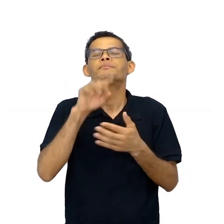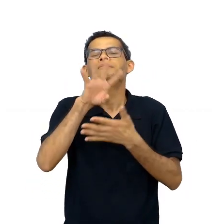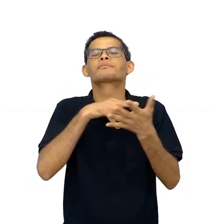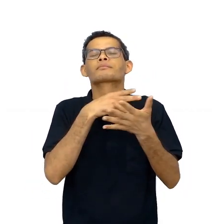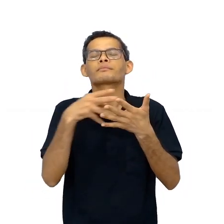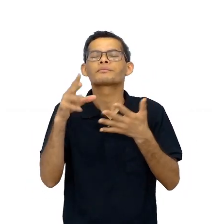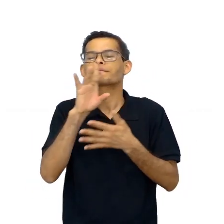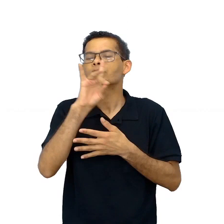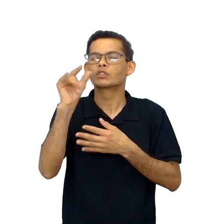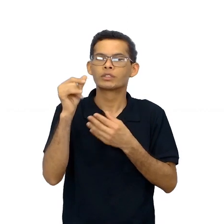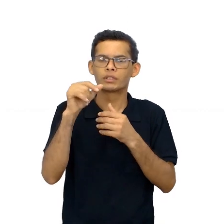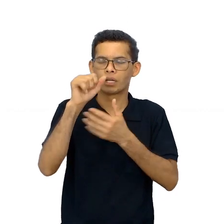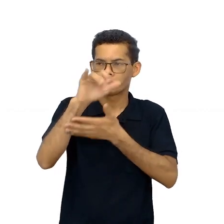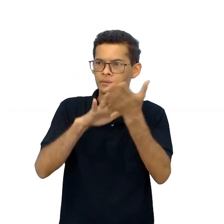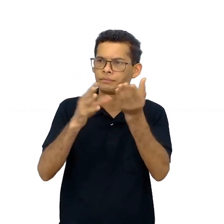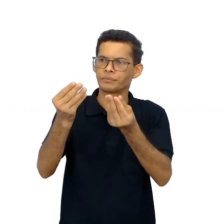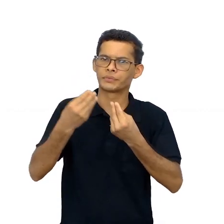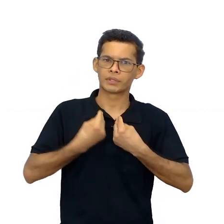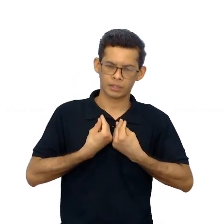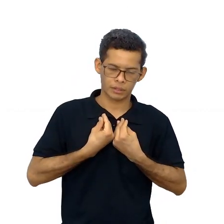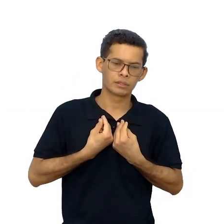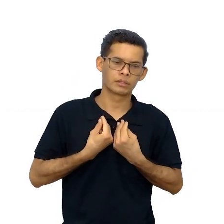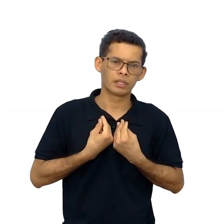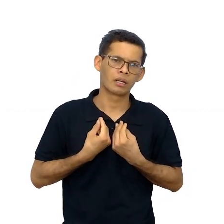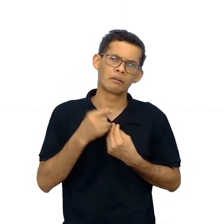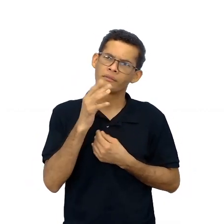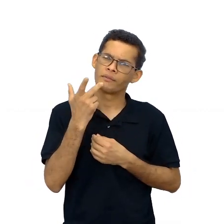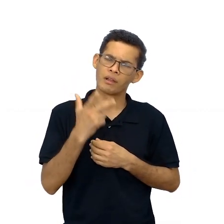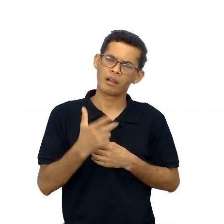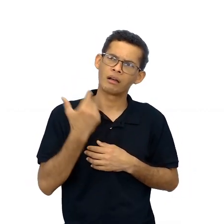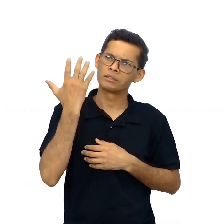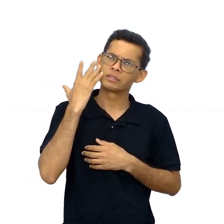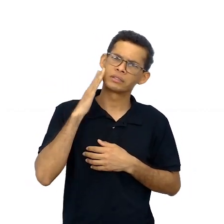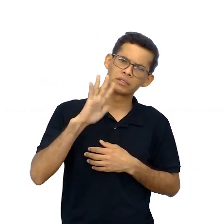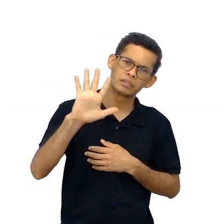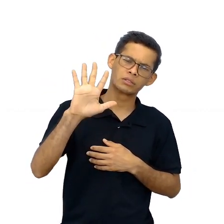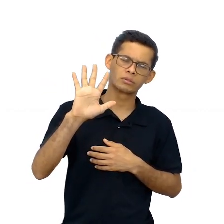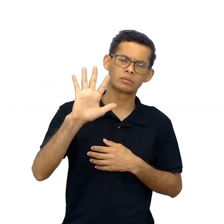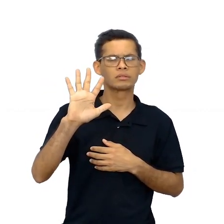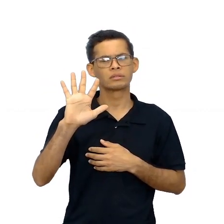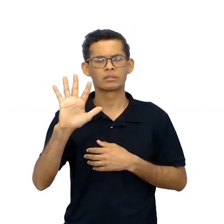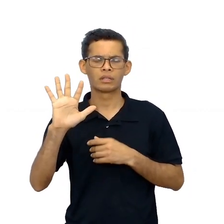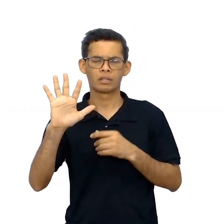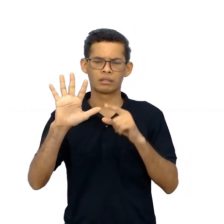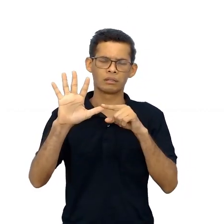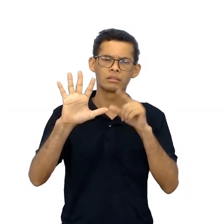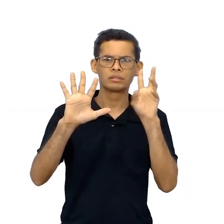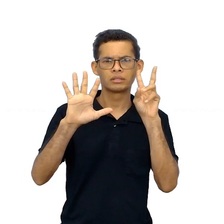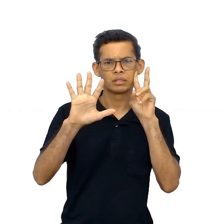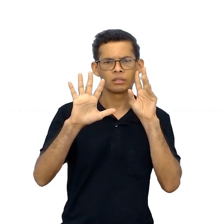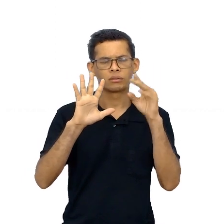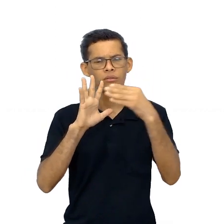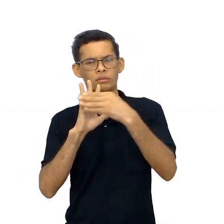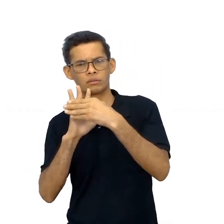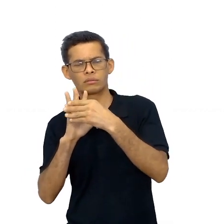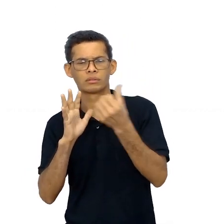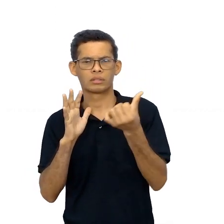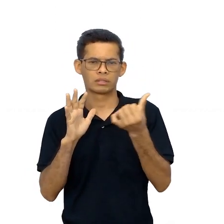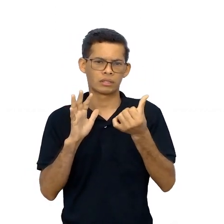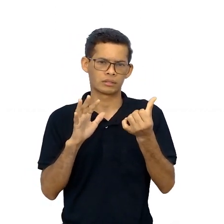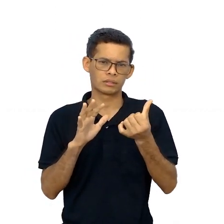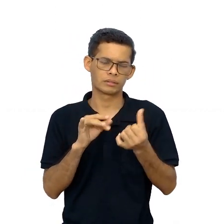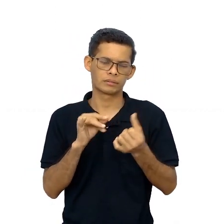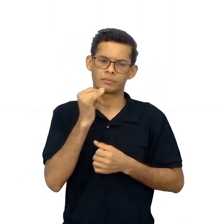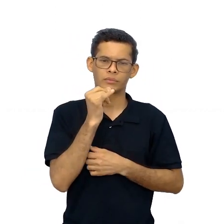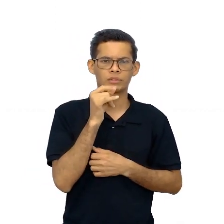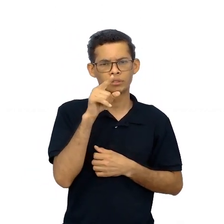de entrega, né? Eu sei, Rosana, 5 dias, segunda, terça, eu nem sei se é segunda, terça, quarta, quinta e sexta, eu não olhei o calendário quando é 12